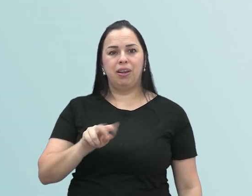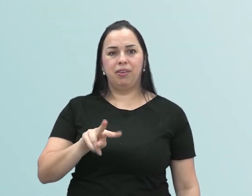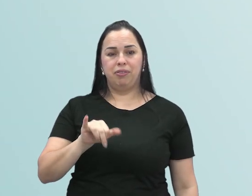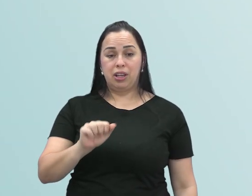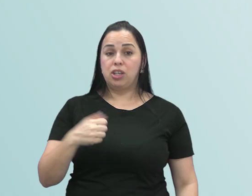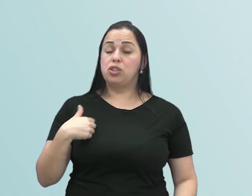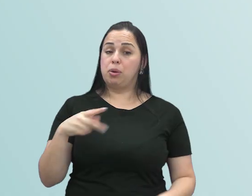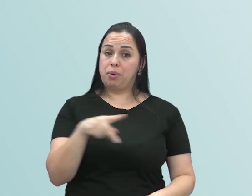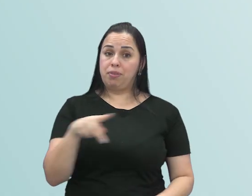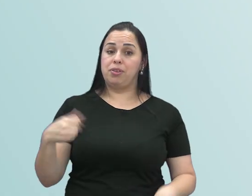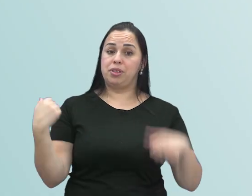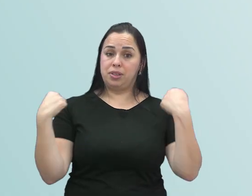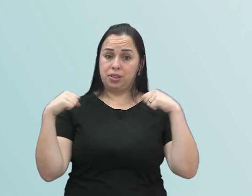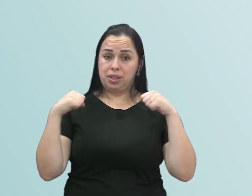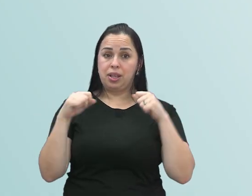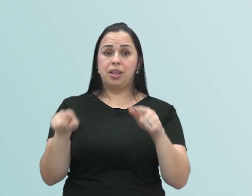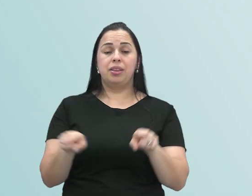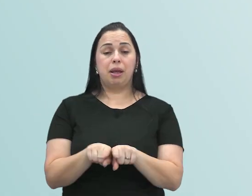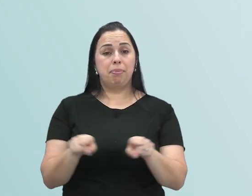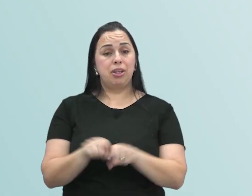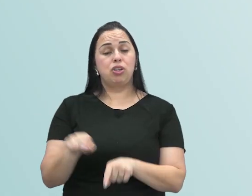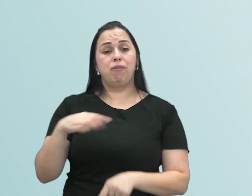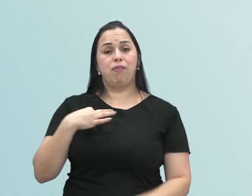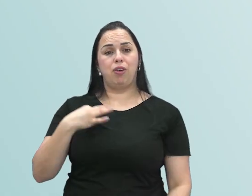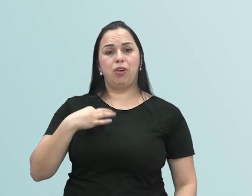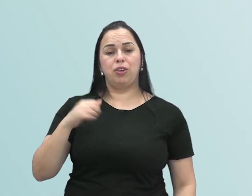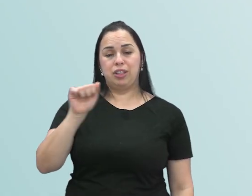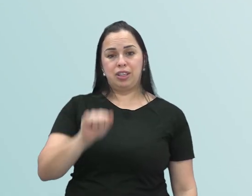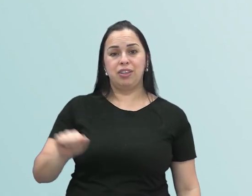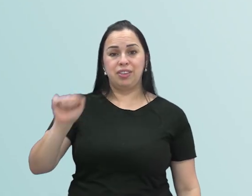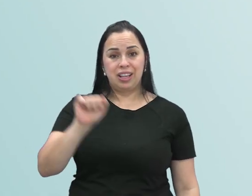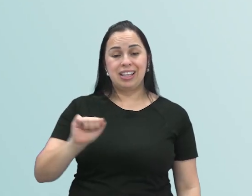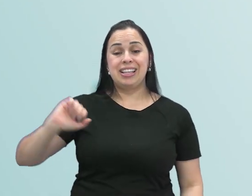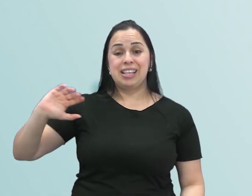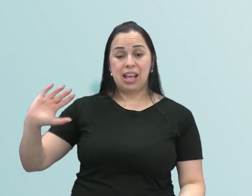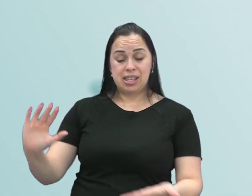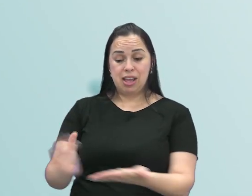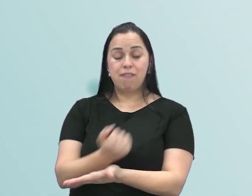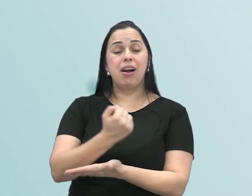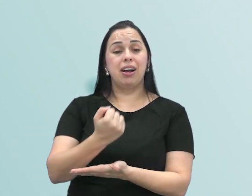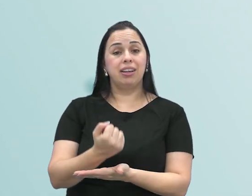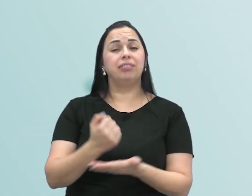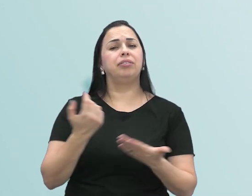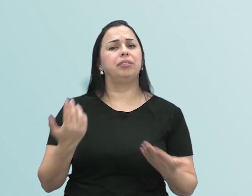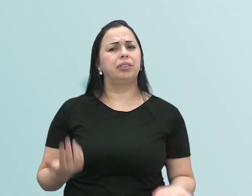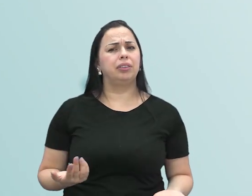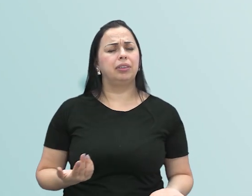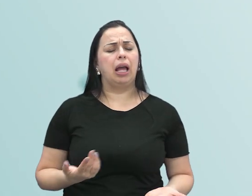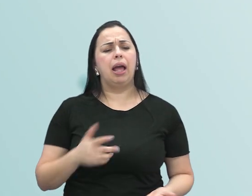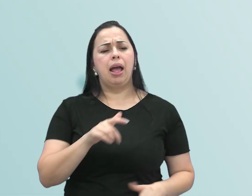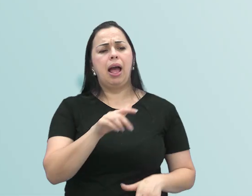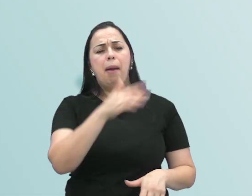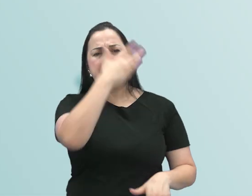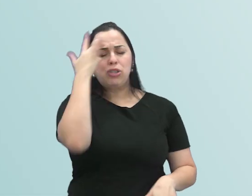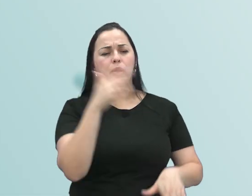Física e voluntária da Sobrasa, a Sociedade Brasileira de Salvamento Aquático. Bem, Identificar uma vítima se afogando é